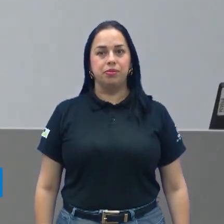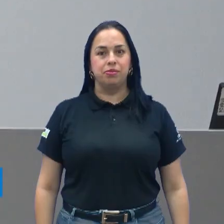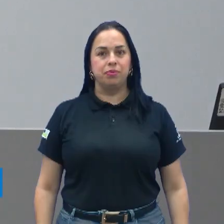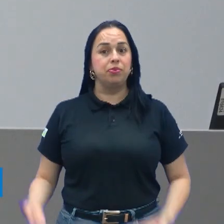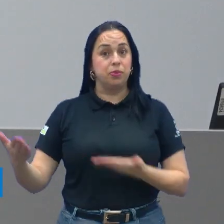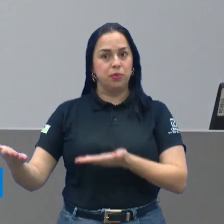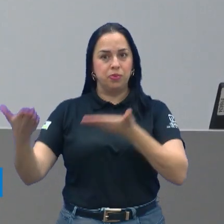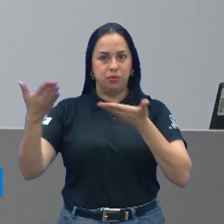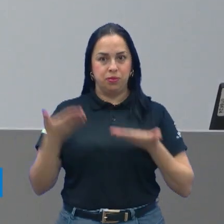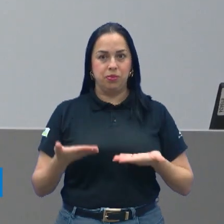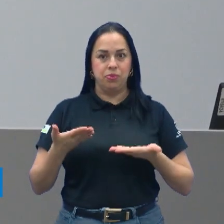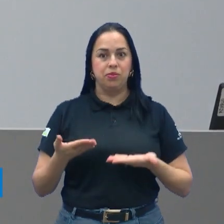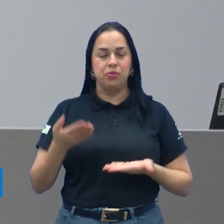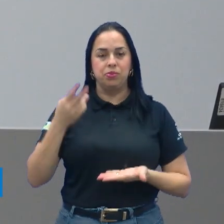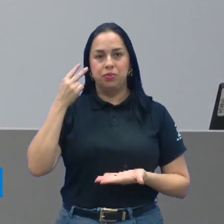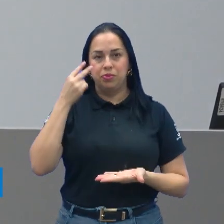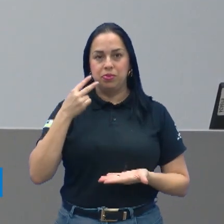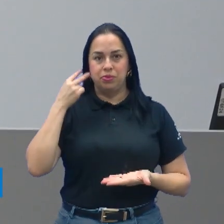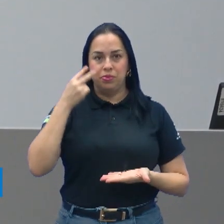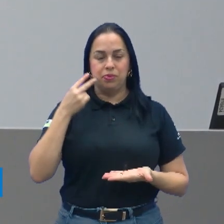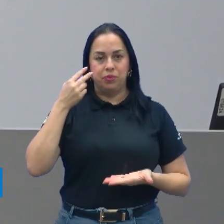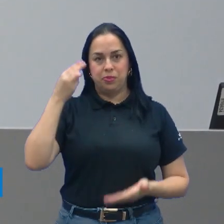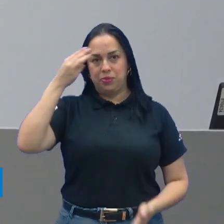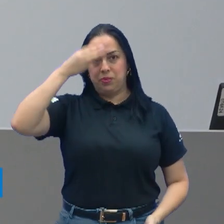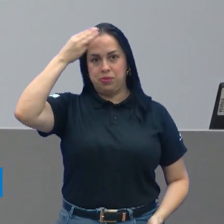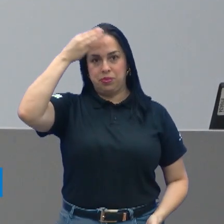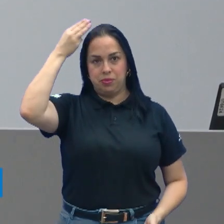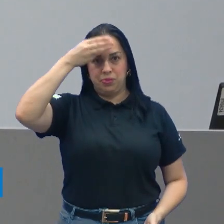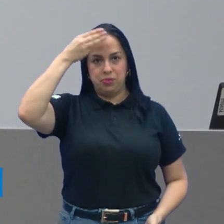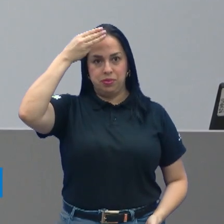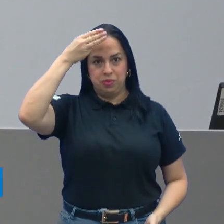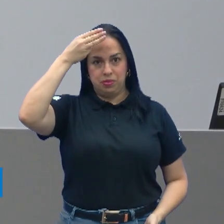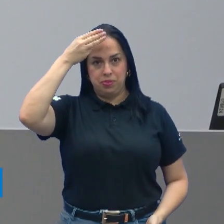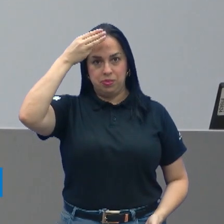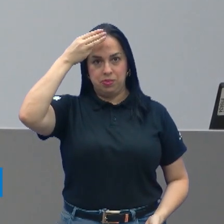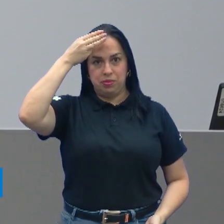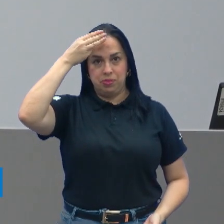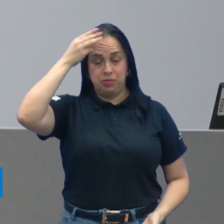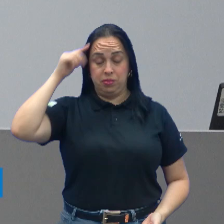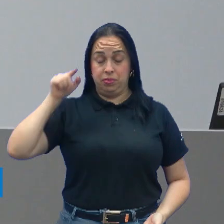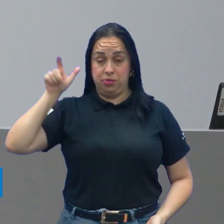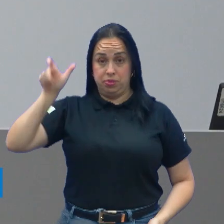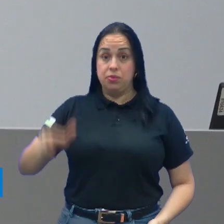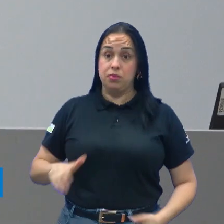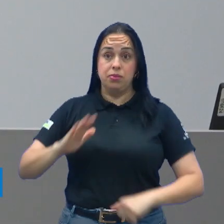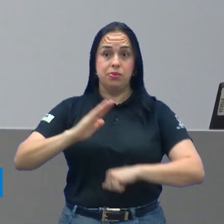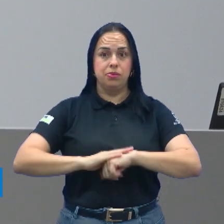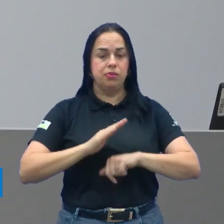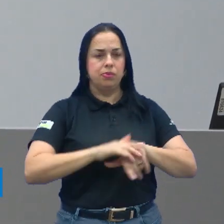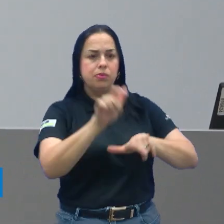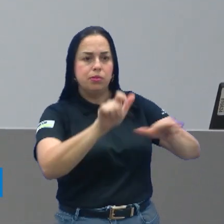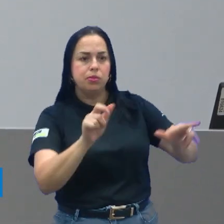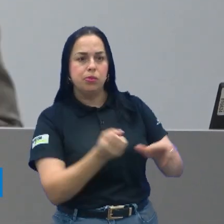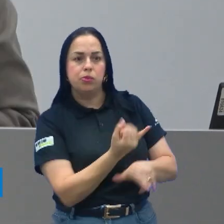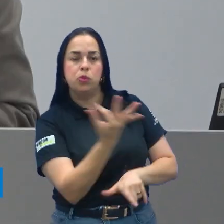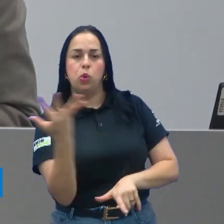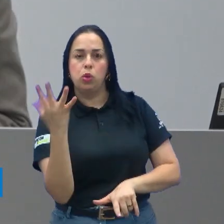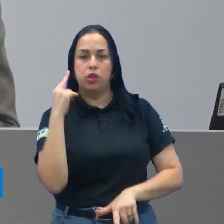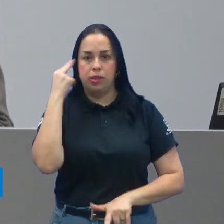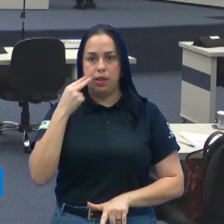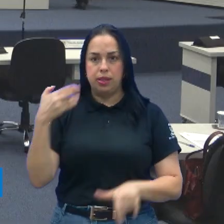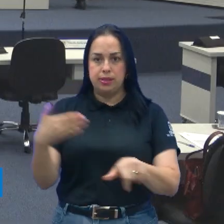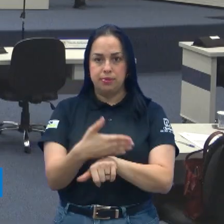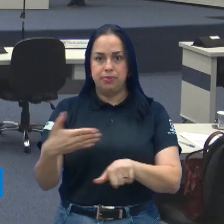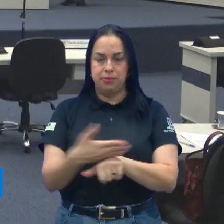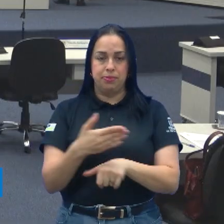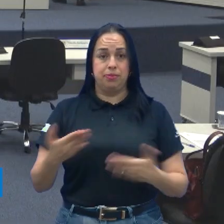Convoco o vereador Milton Vieira Filho para fazer verificação de presença. Estão